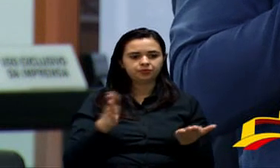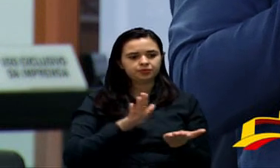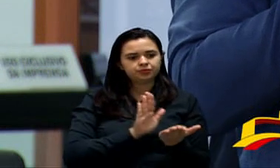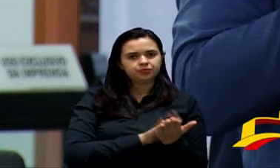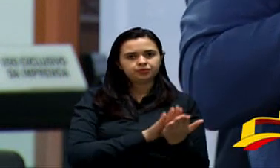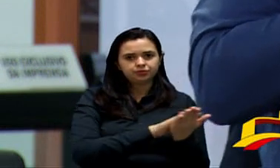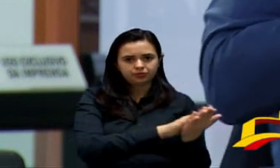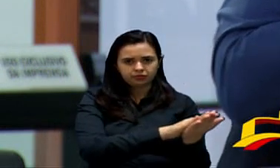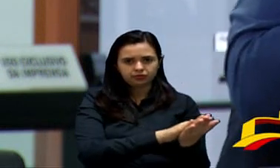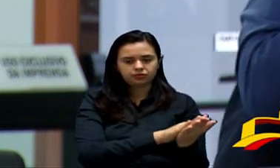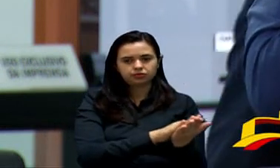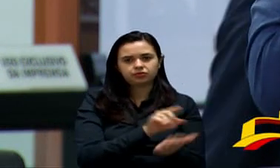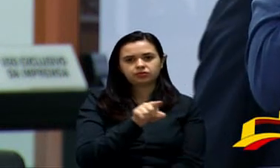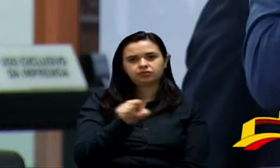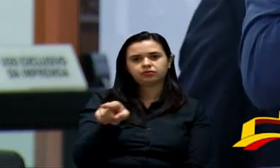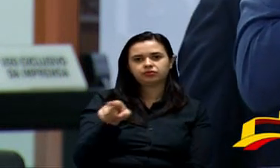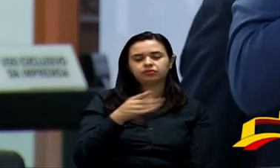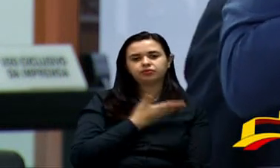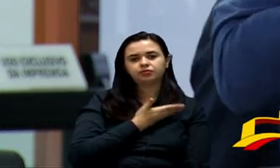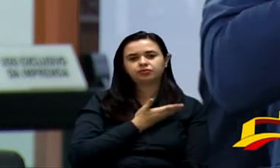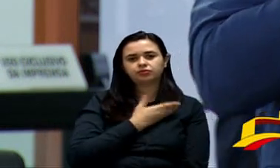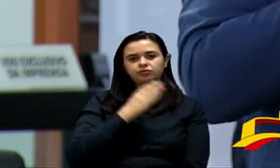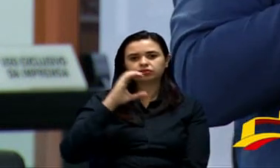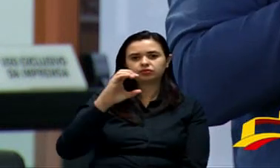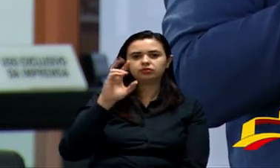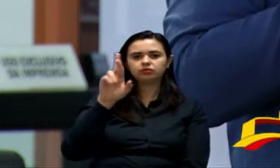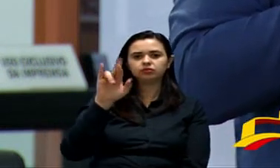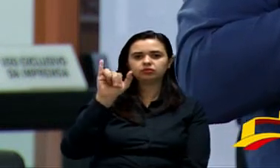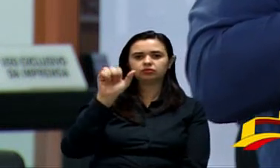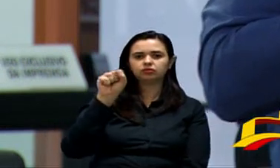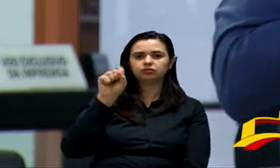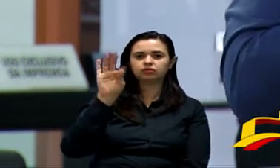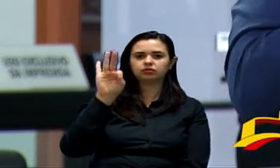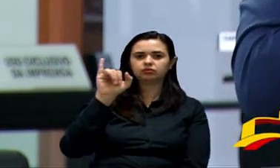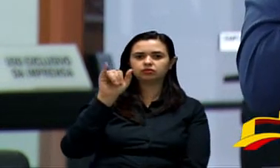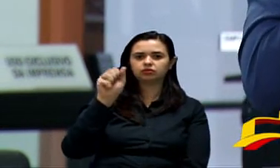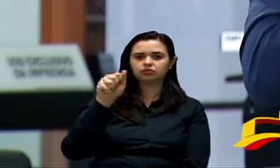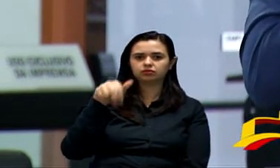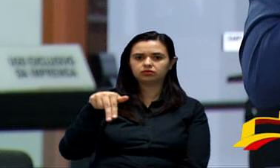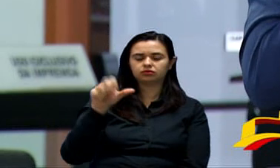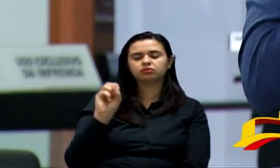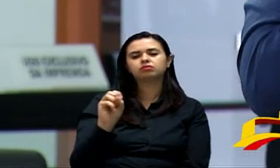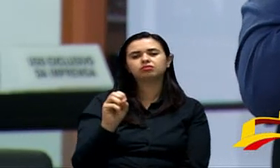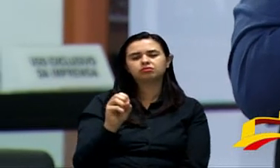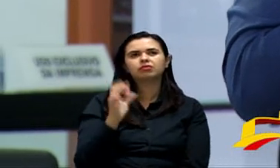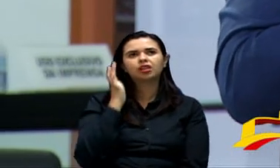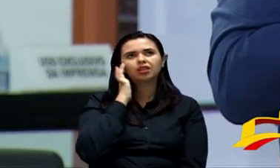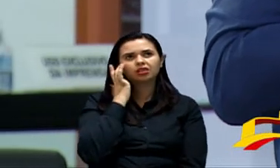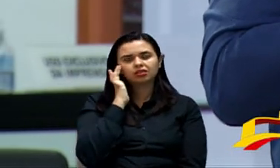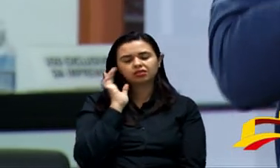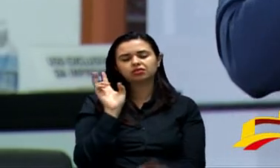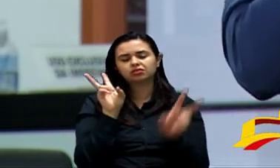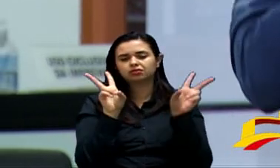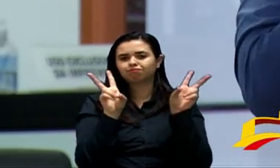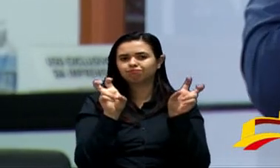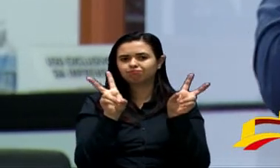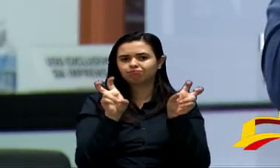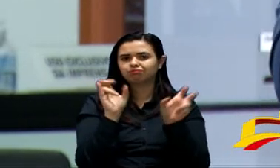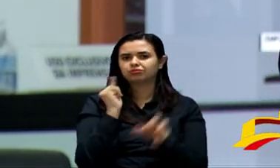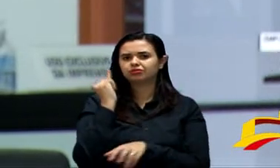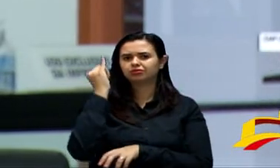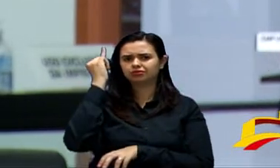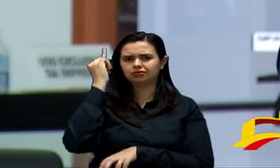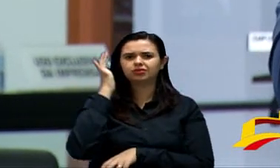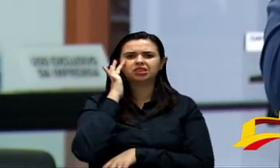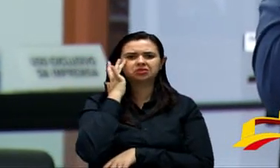amigo Cristiano Passos. Um tema de extrema importância, eu acho que deveria ter, acho que toda semana